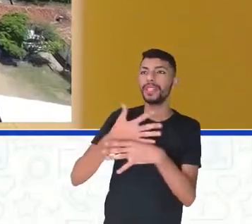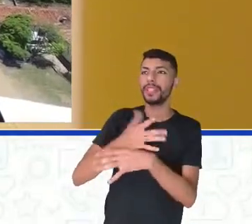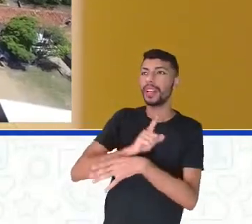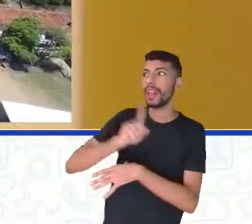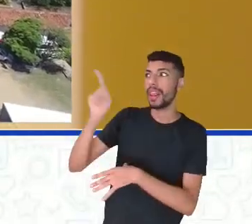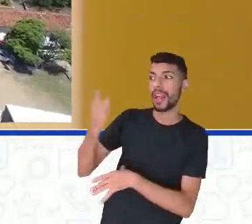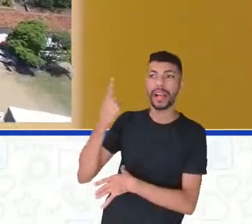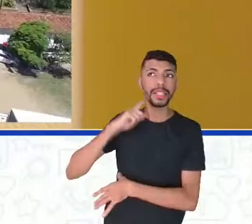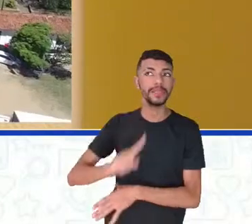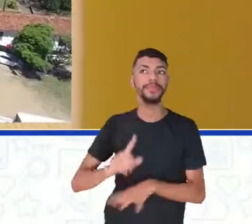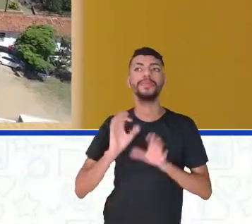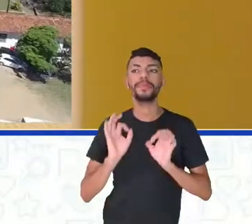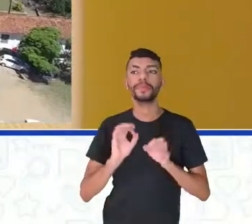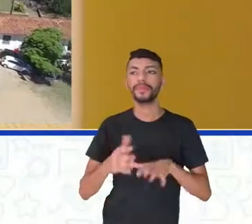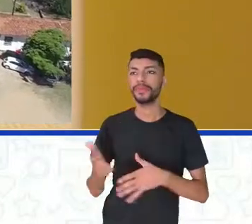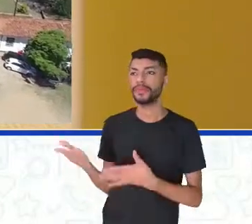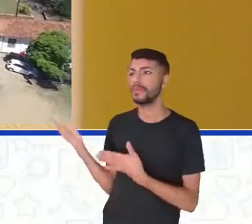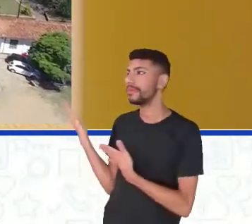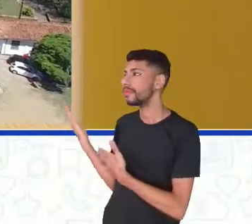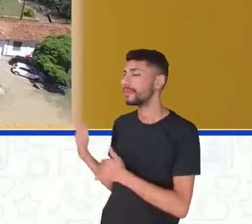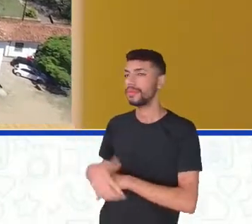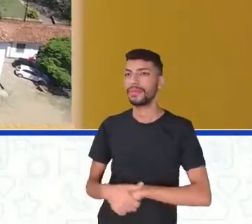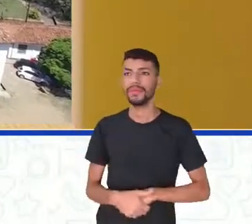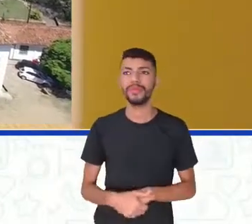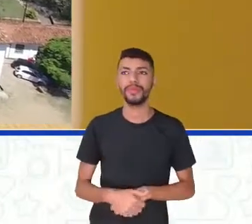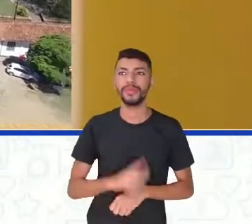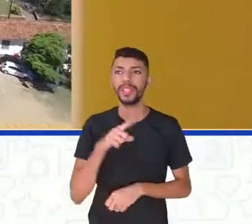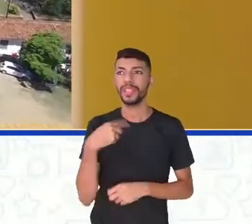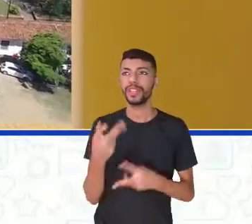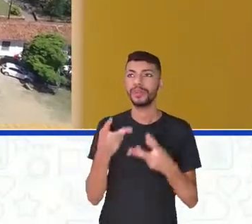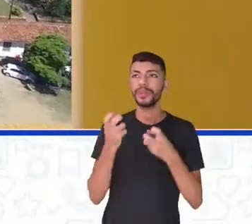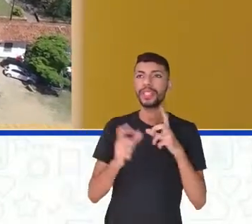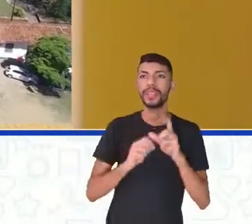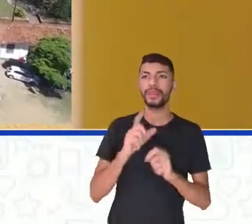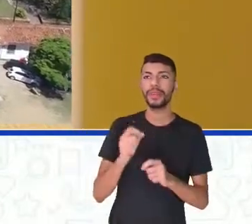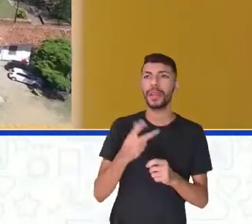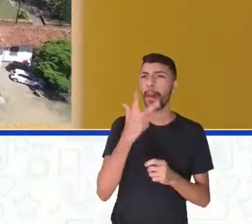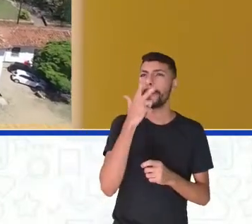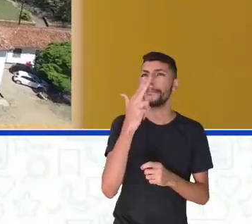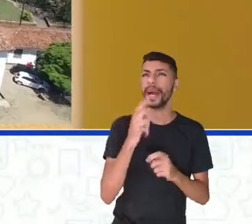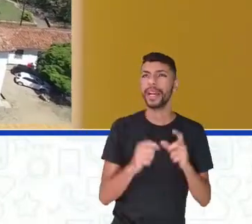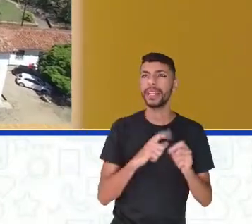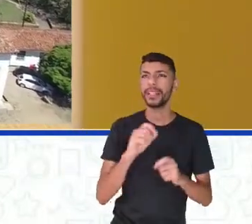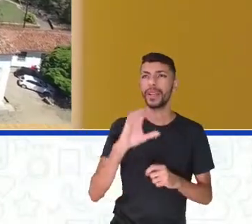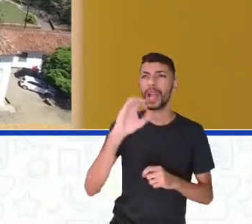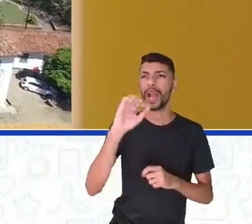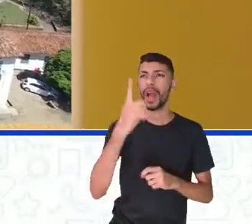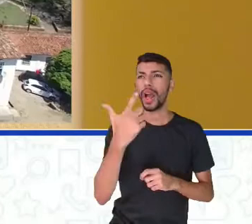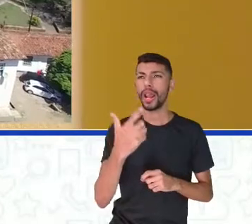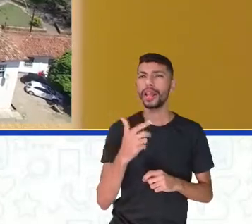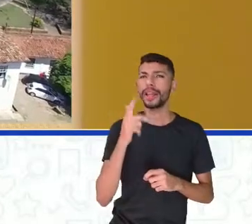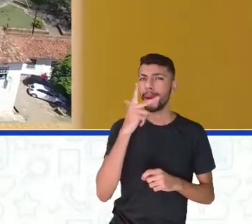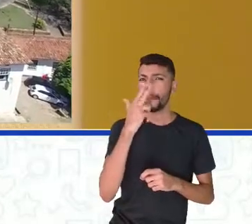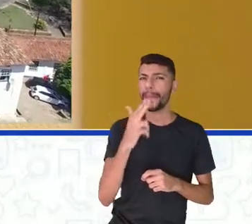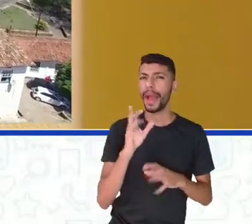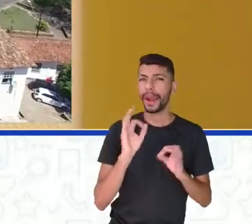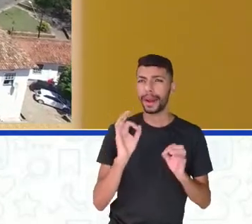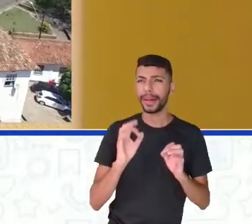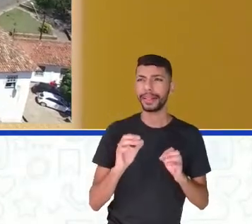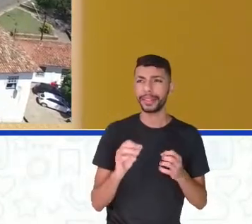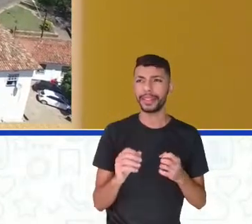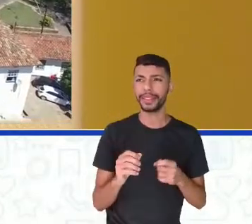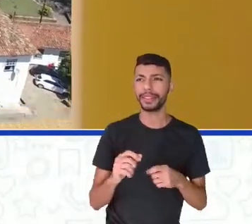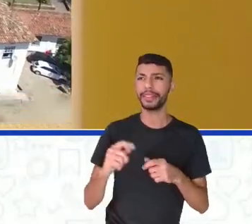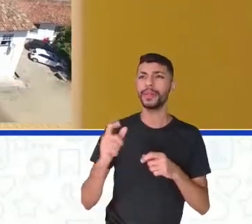né? Olha aqui. Então a gente percebe o quê? Parece com Olinda, né? Lembra um pouco Olinda, lembra um pouco